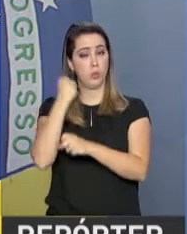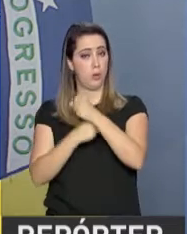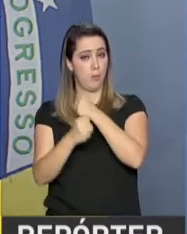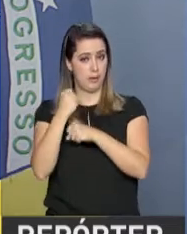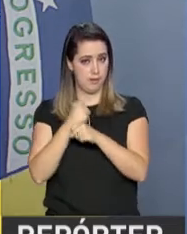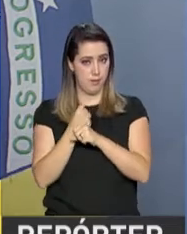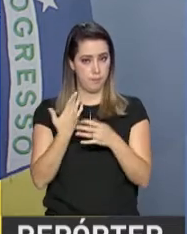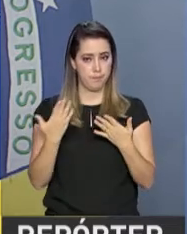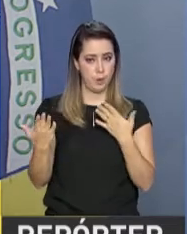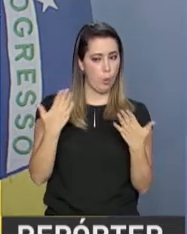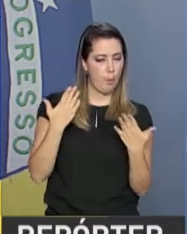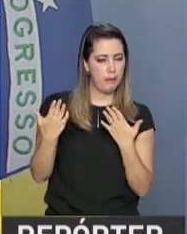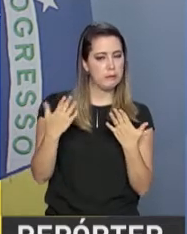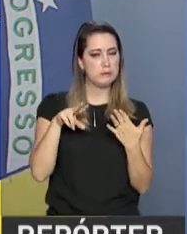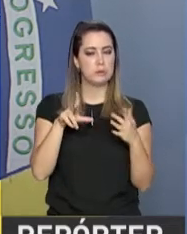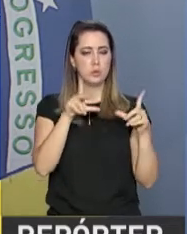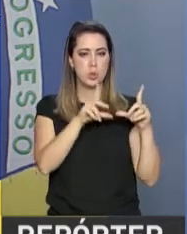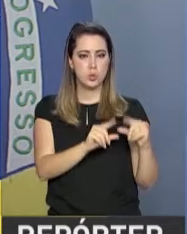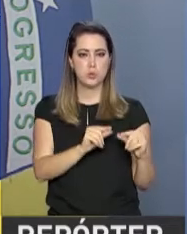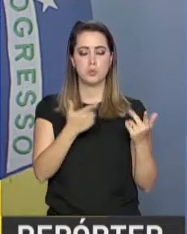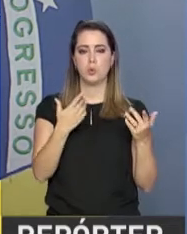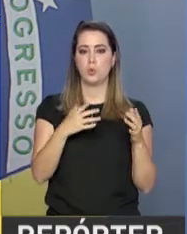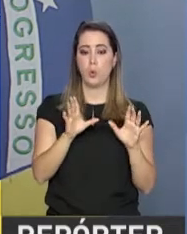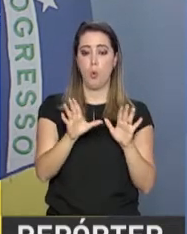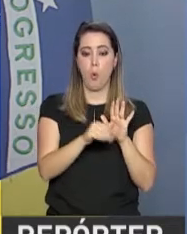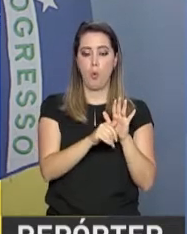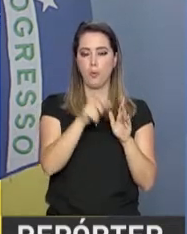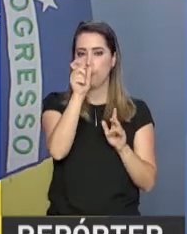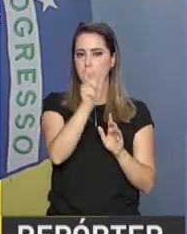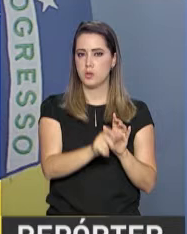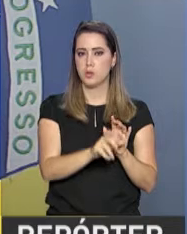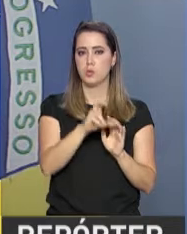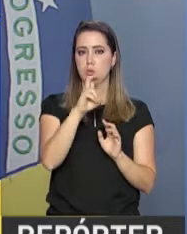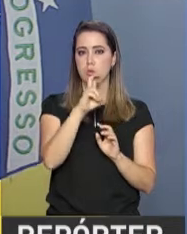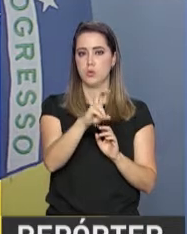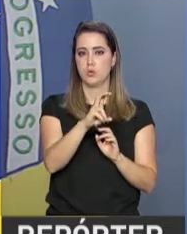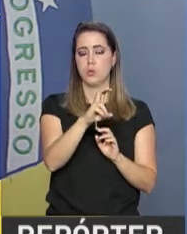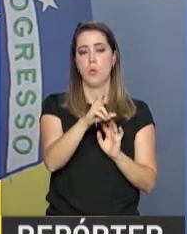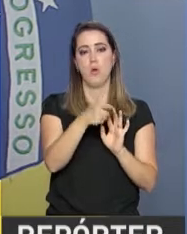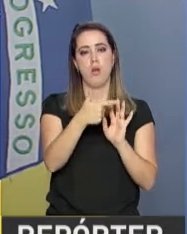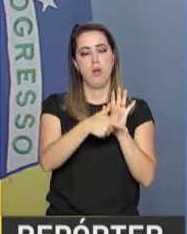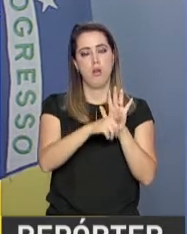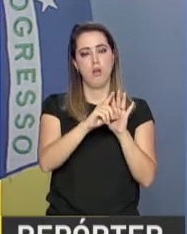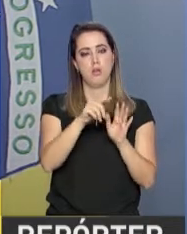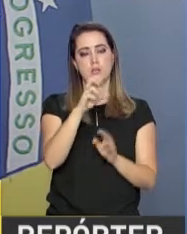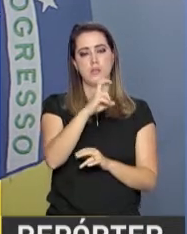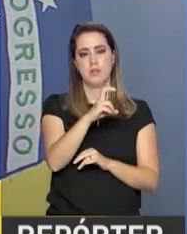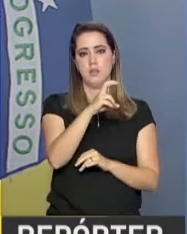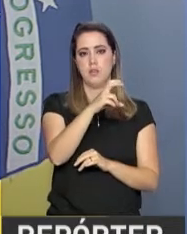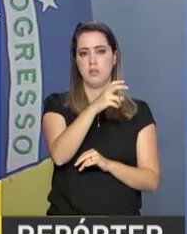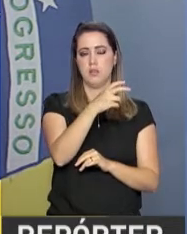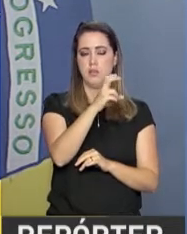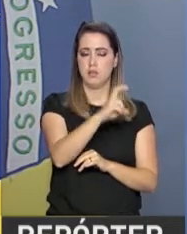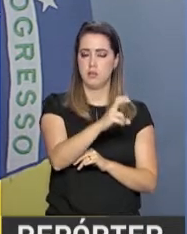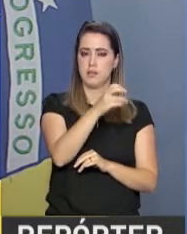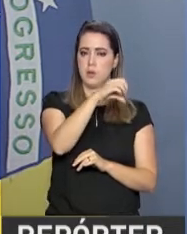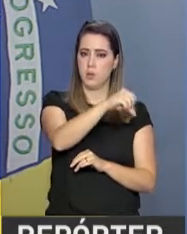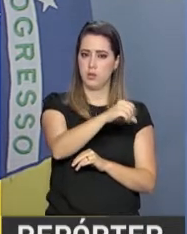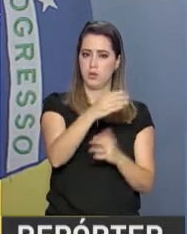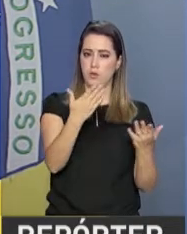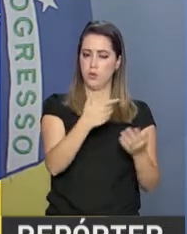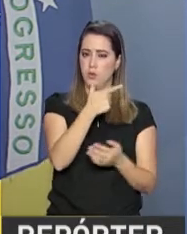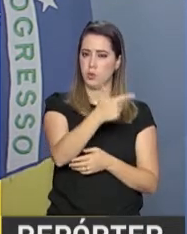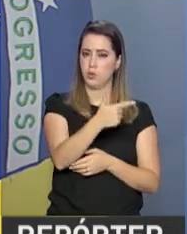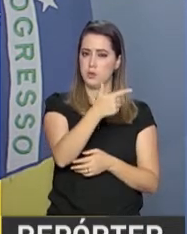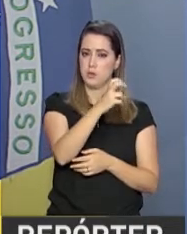caso de roubo a transeunte, houve uma queda de 559 para 251, uma redução,